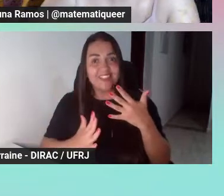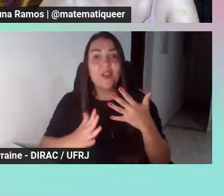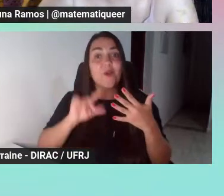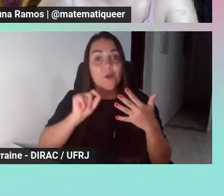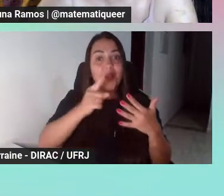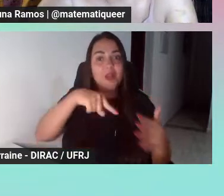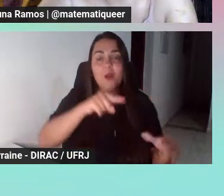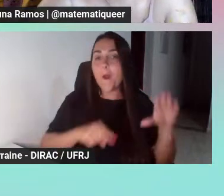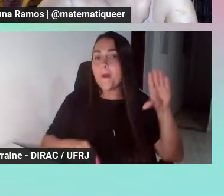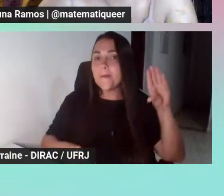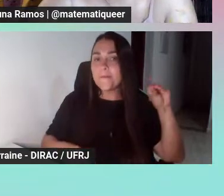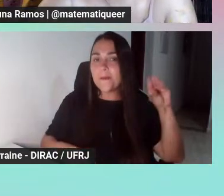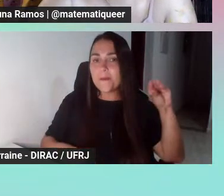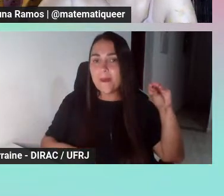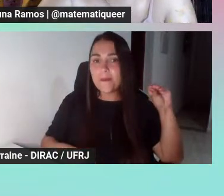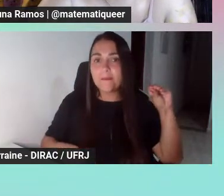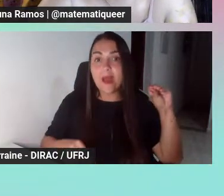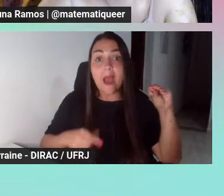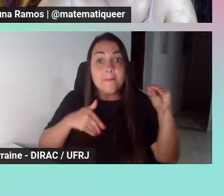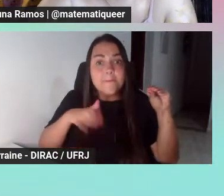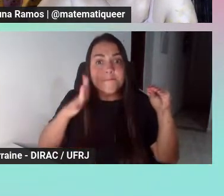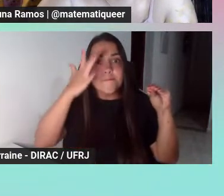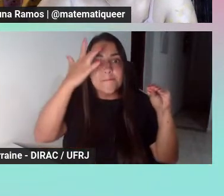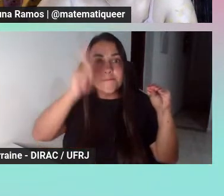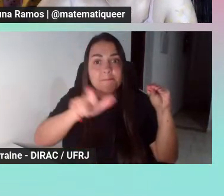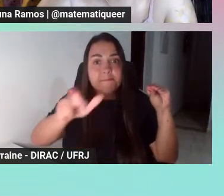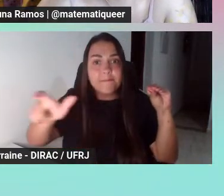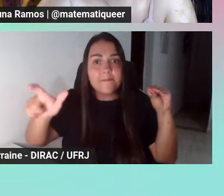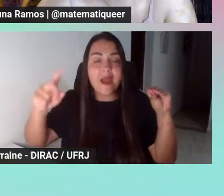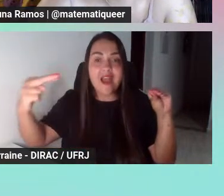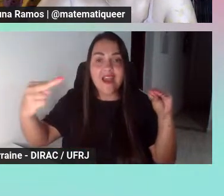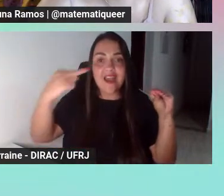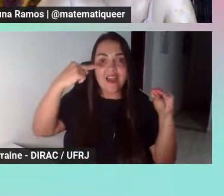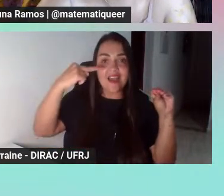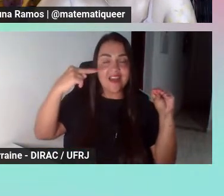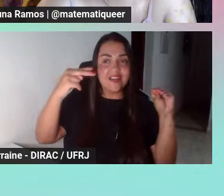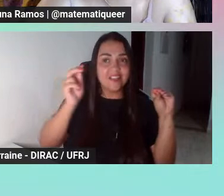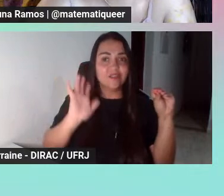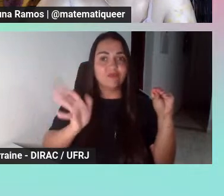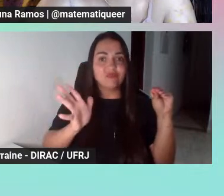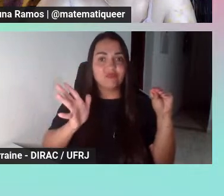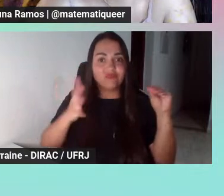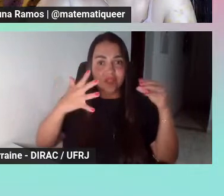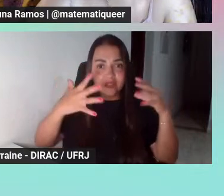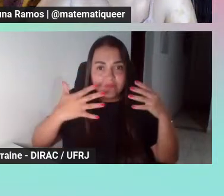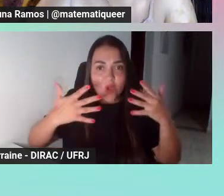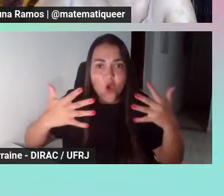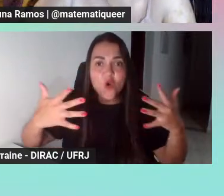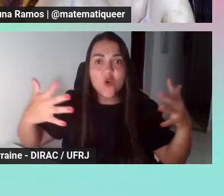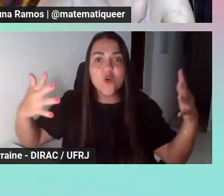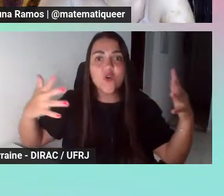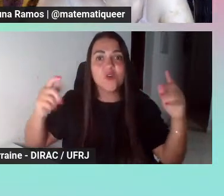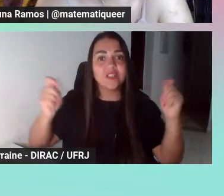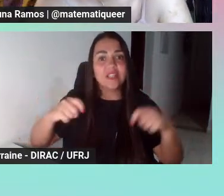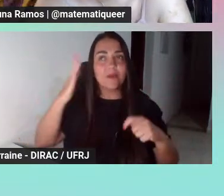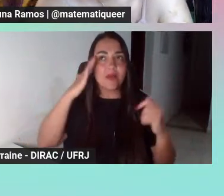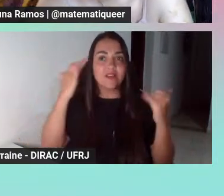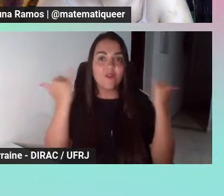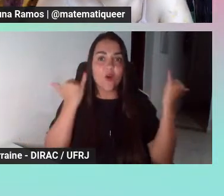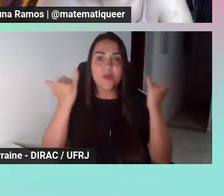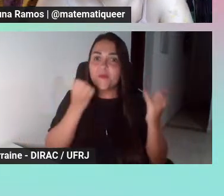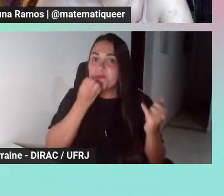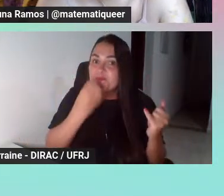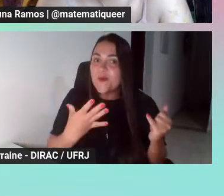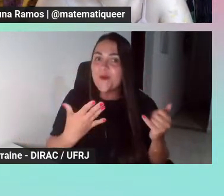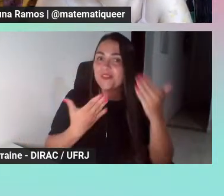fala tão mais longe, né, Clélia? Tantas pessoas que estão podendo nos ouvir e ter acesso ao que a gente está conversando, é tão bom. Queria